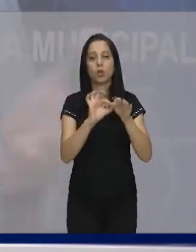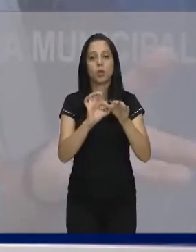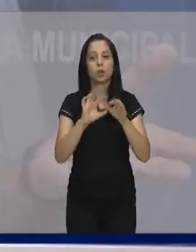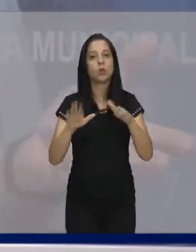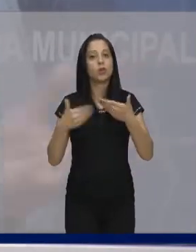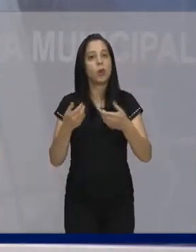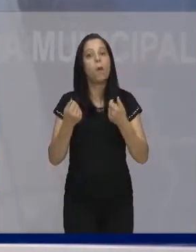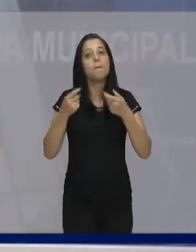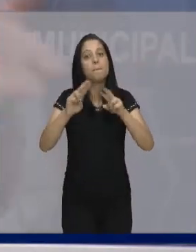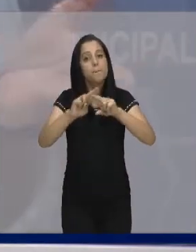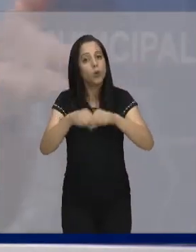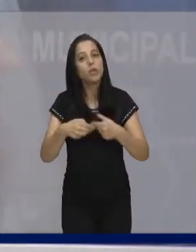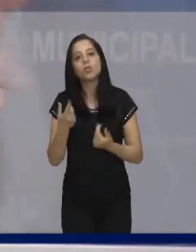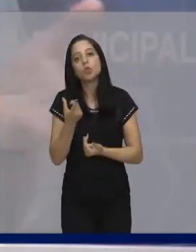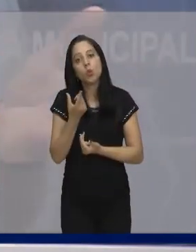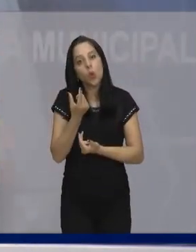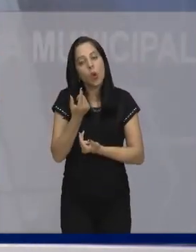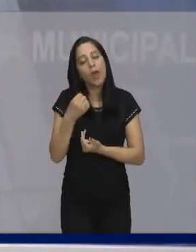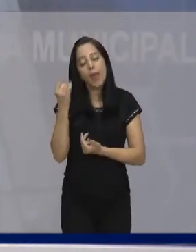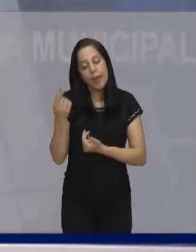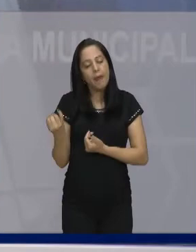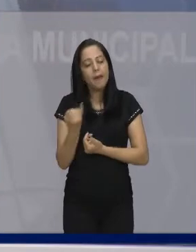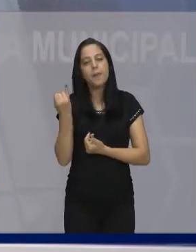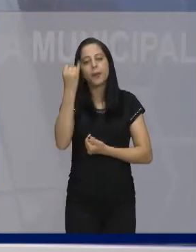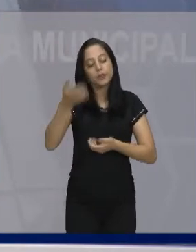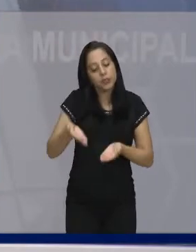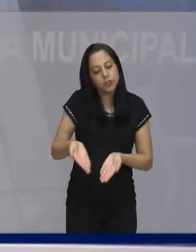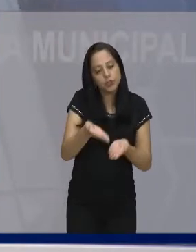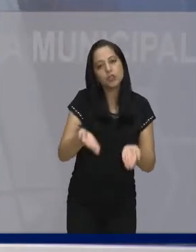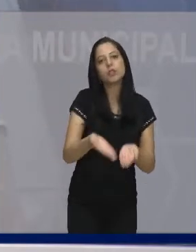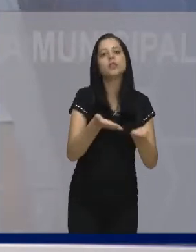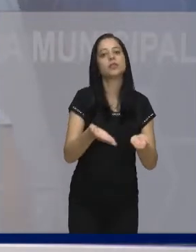E aqui, nós temos aberto hoje, né, Zé Luiz,